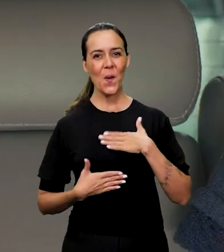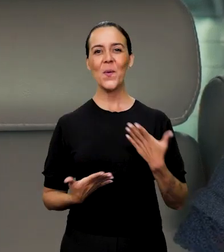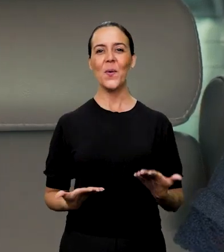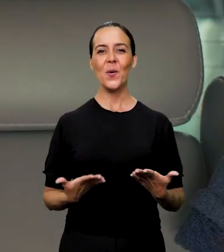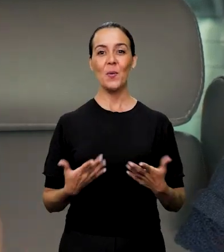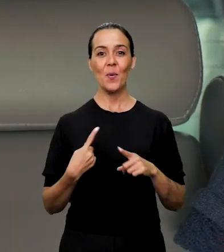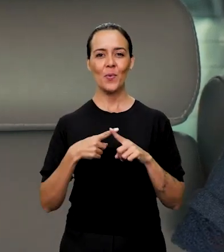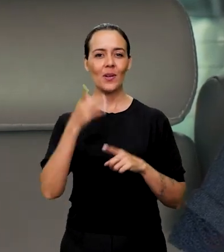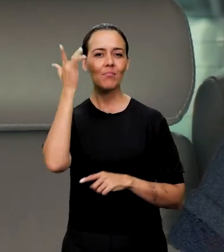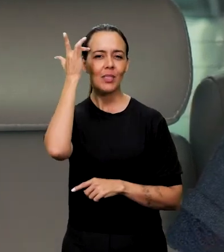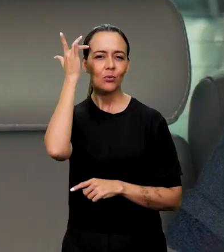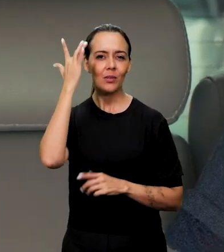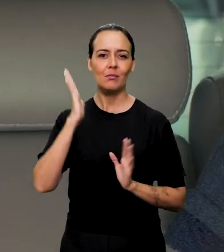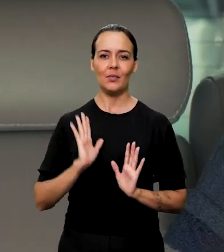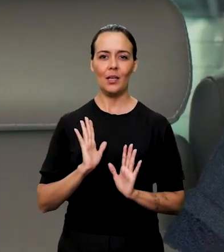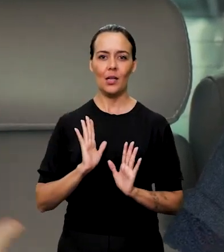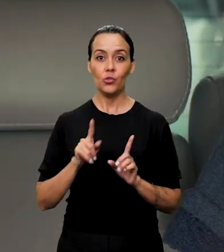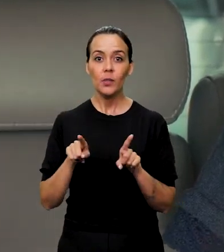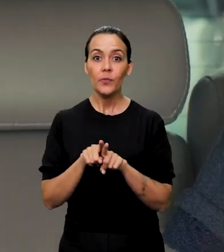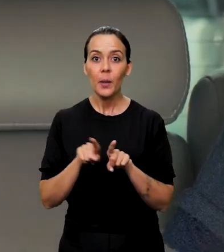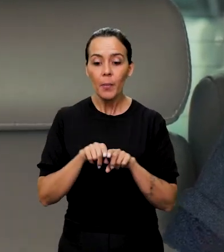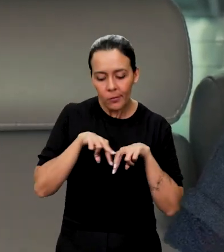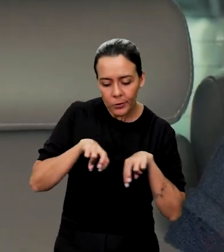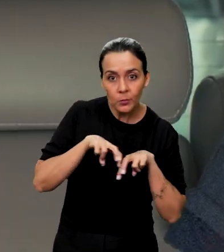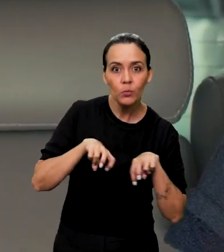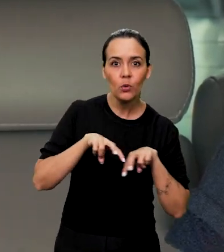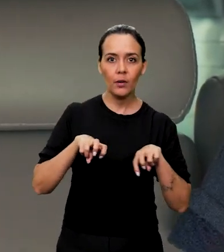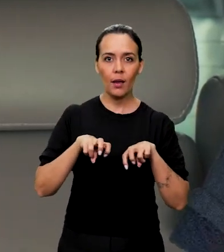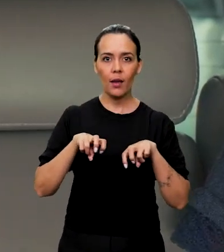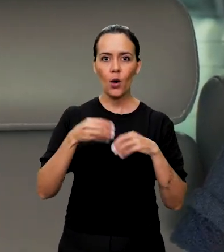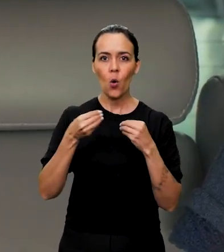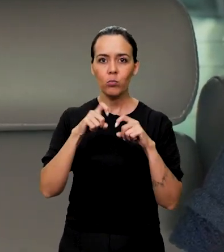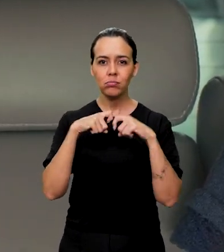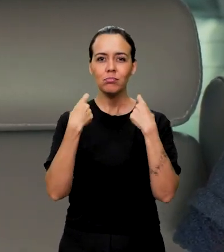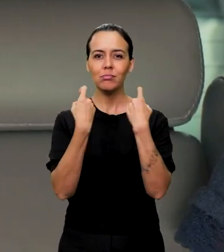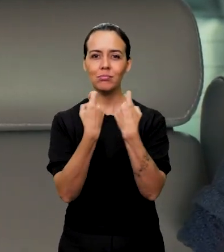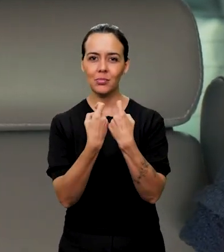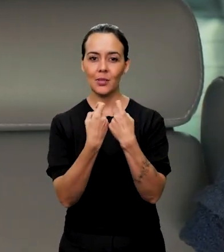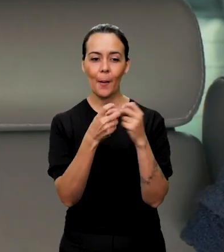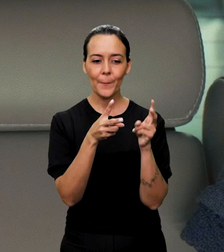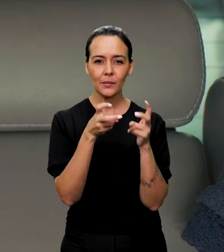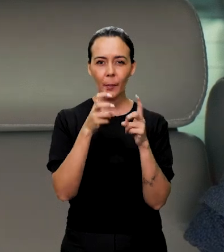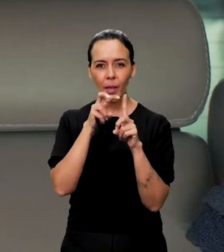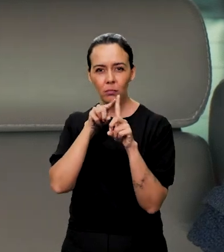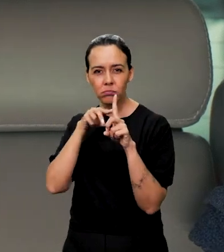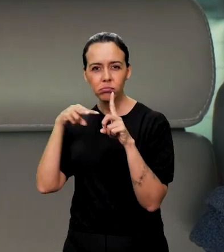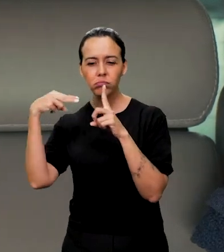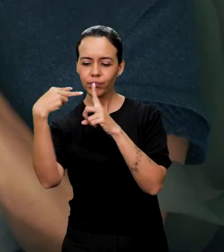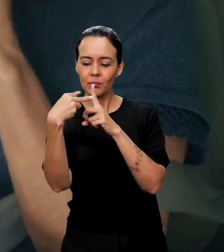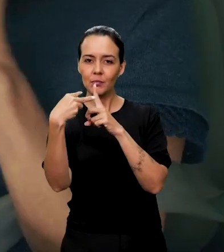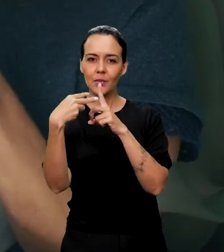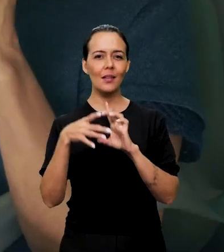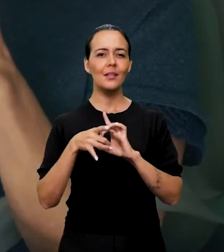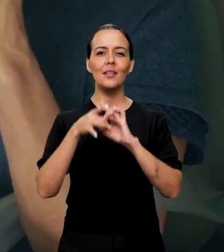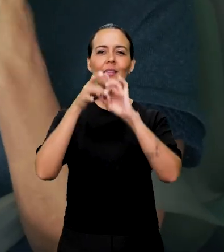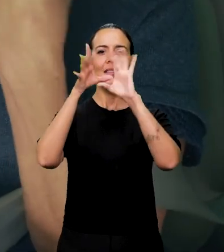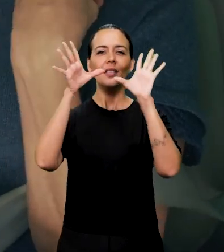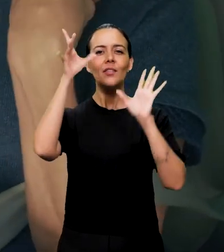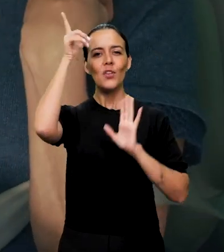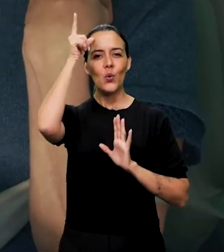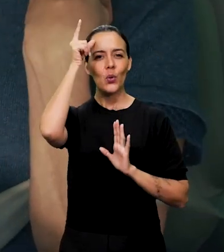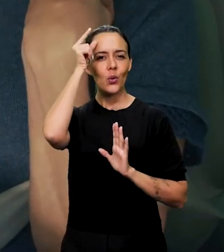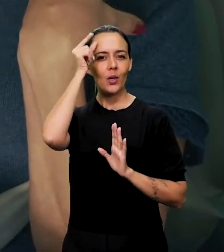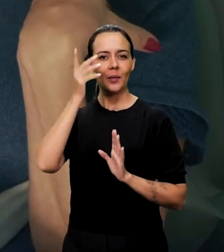maturidade, explorar a nossa sexualidade, olhar de uma forma diferente, né? Muito mais autêntica, muito mais livre. Mas me chama muito a